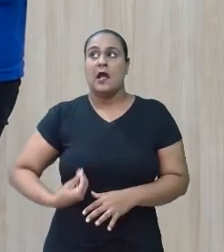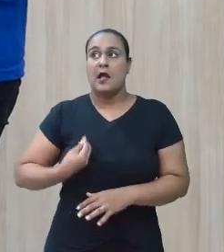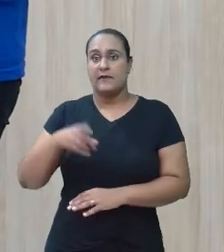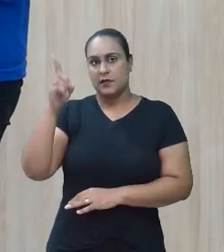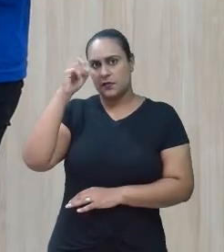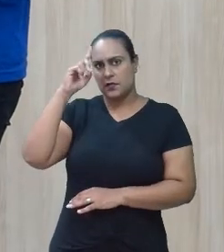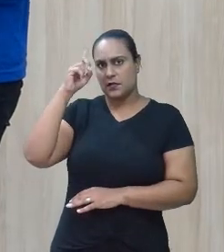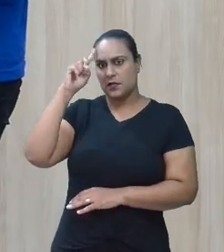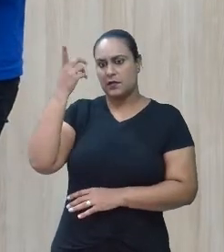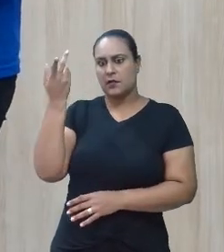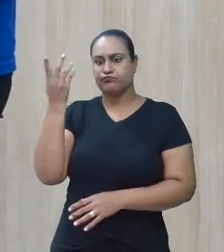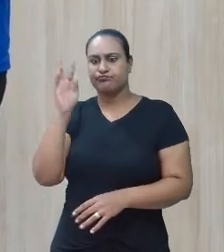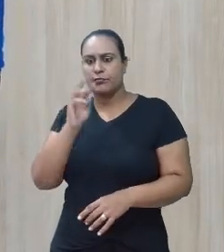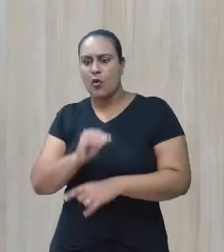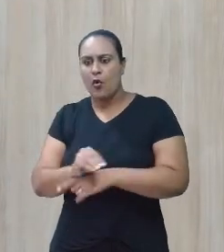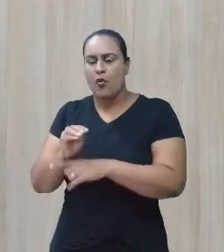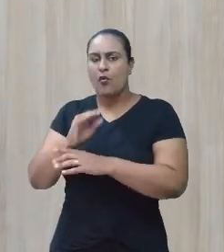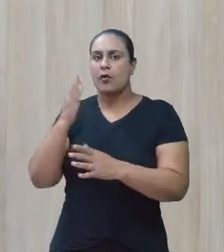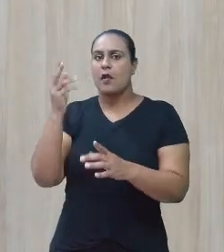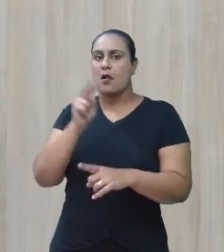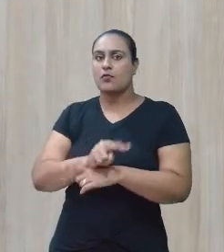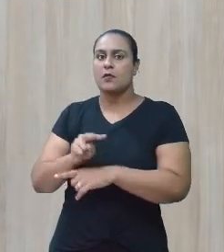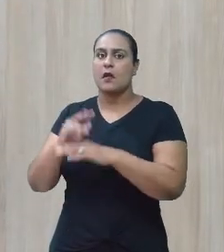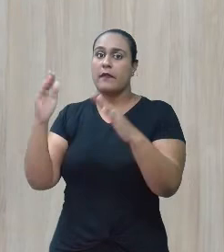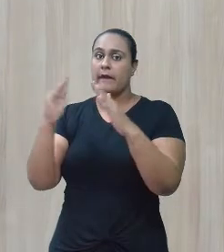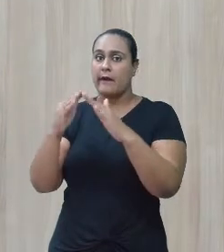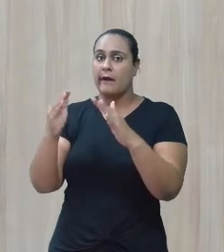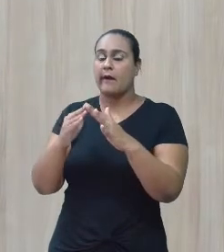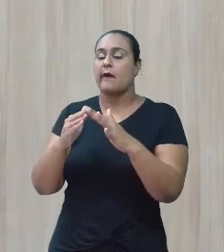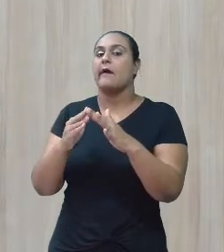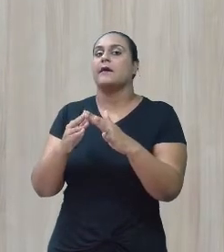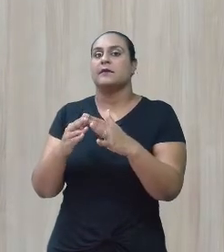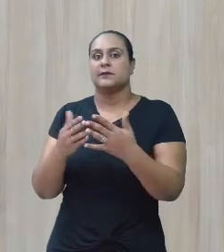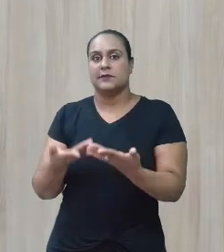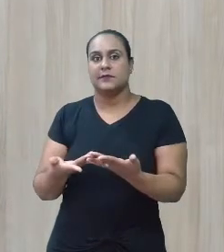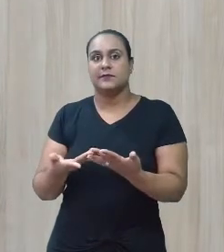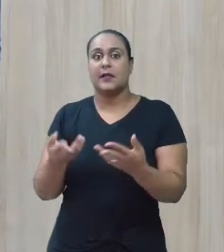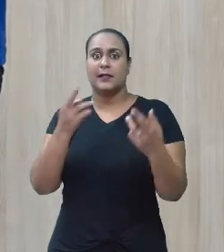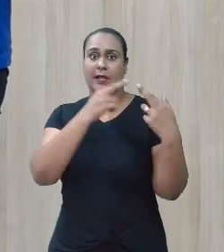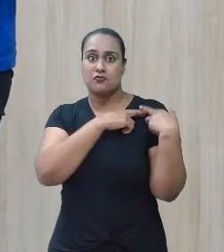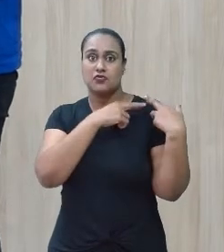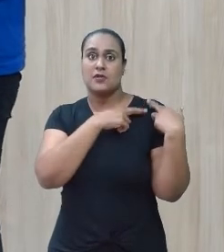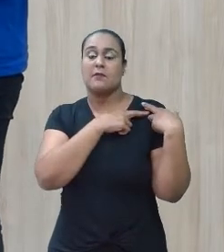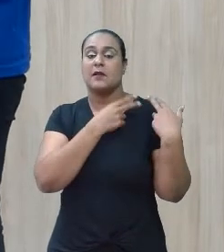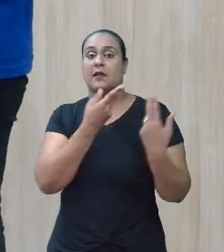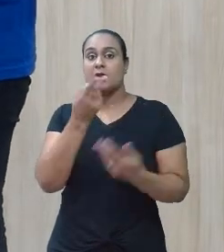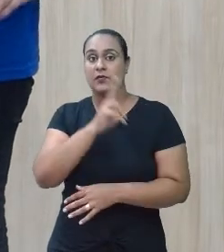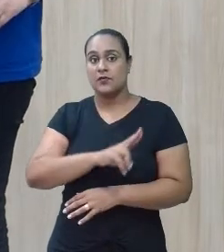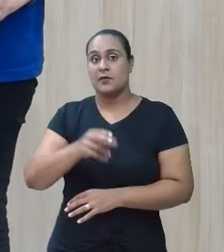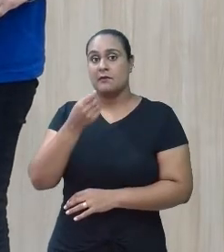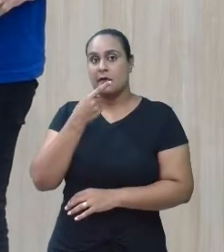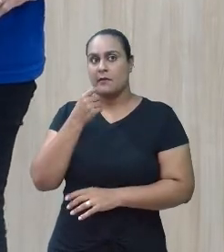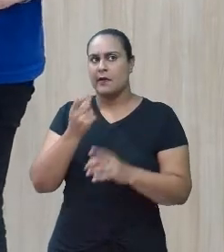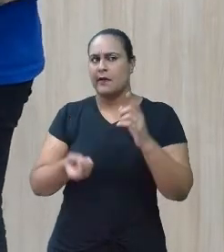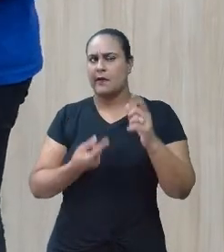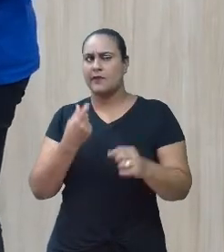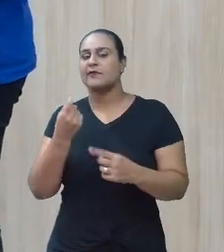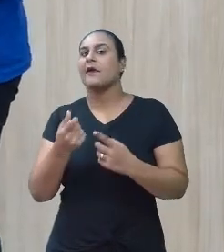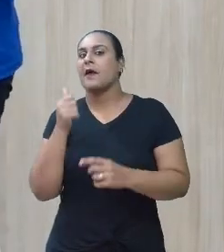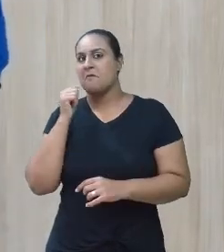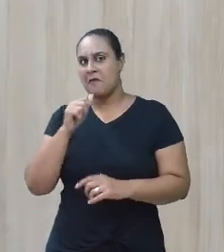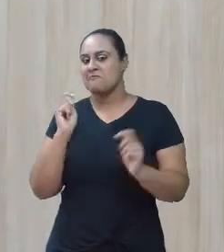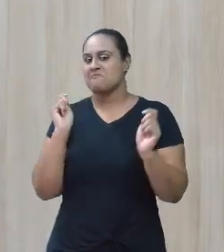conta de casa e ainda essa preocupação toda com o método contraceptivo. Mas vamos lá, que às vezes a mulher dá conta disso